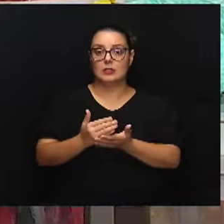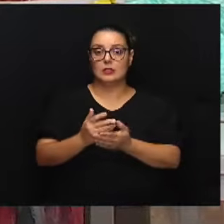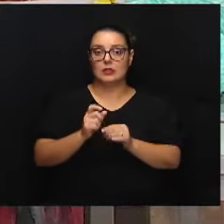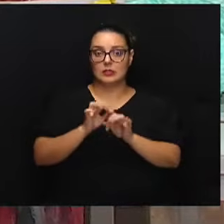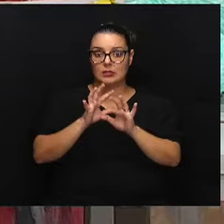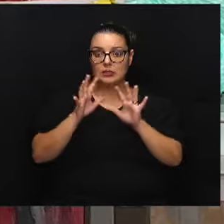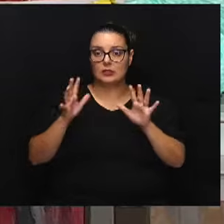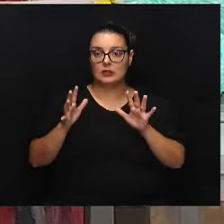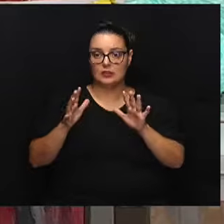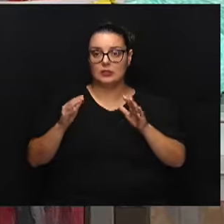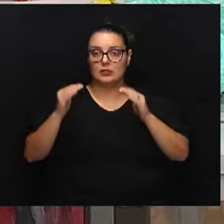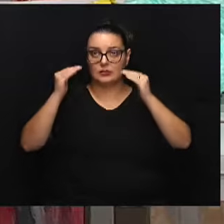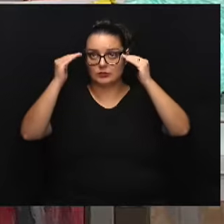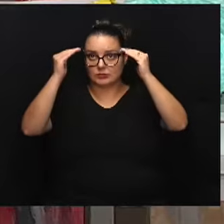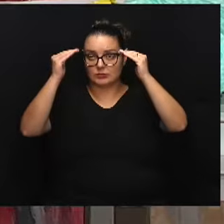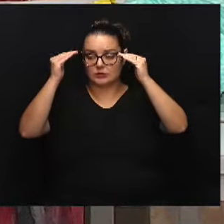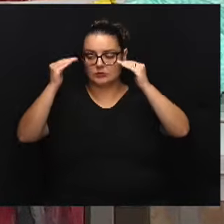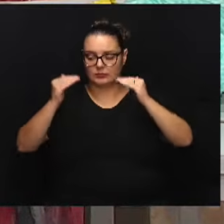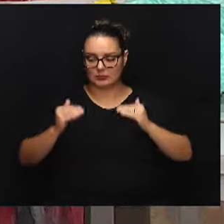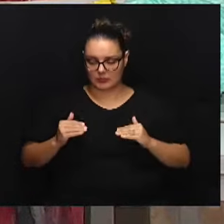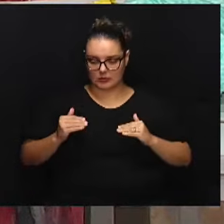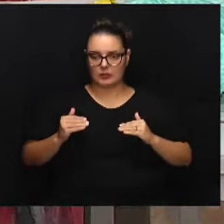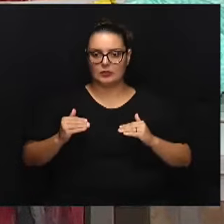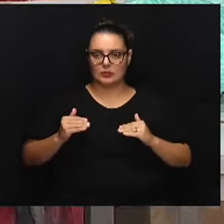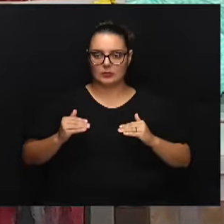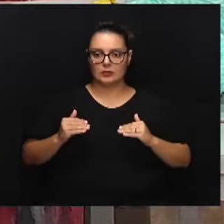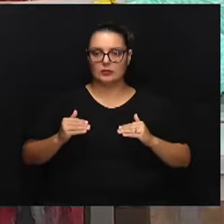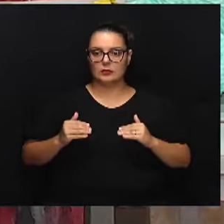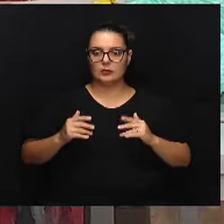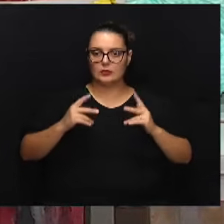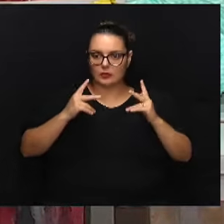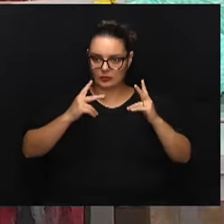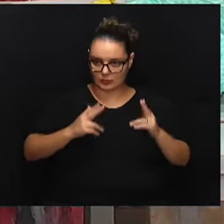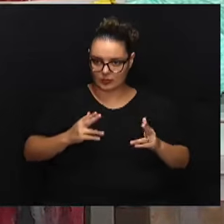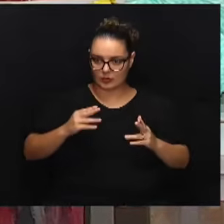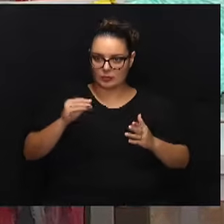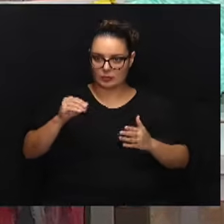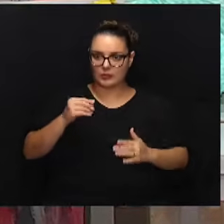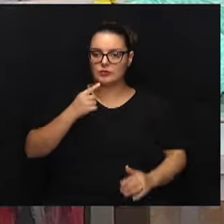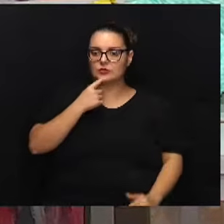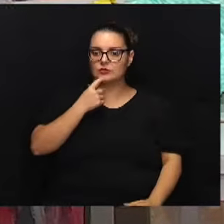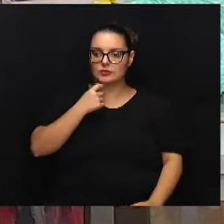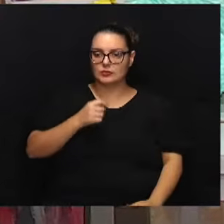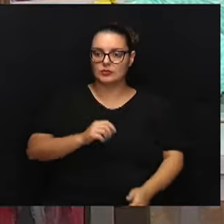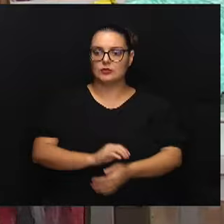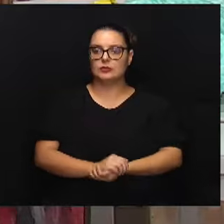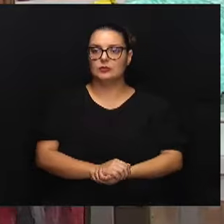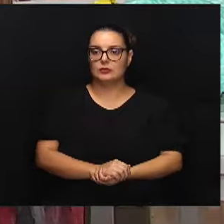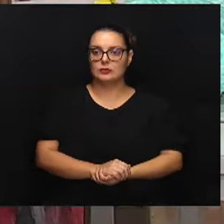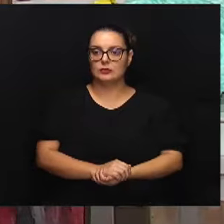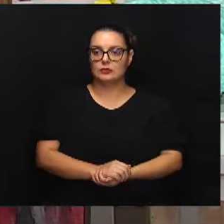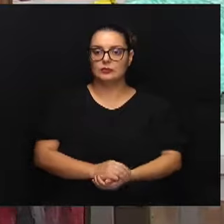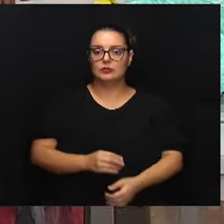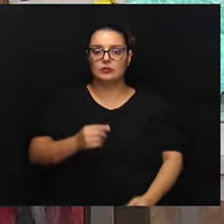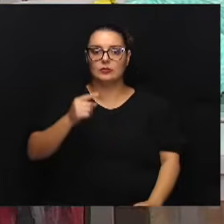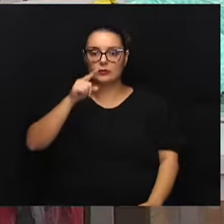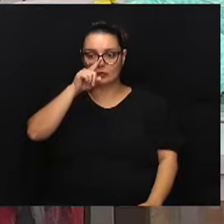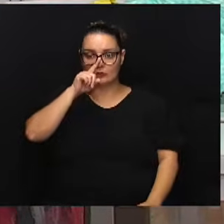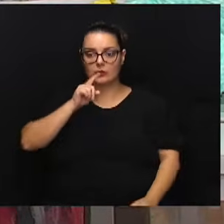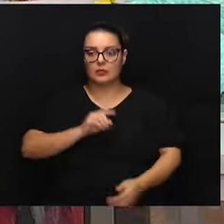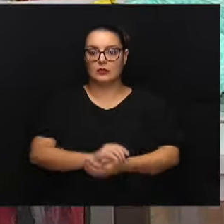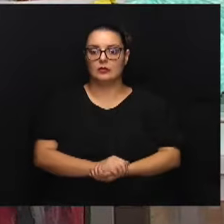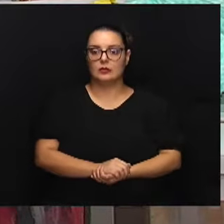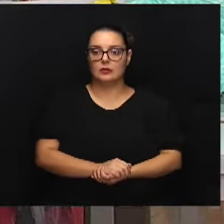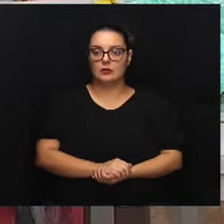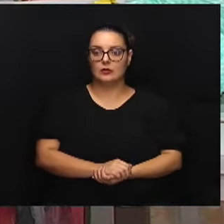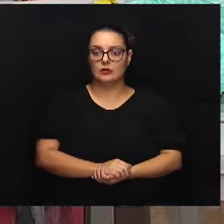pintura de cima para baixo. Com a mesma esponja de vermelho, você vai pegar o amarelo e vai